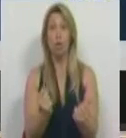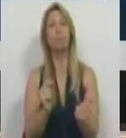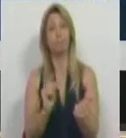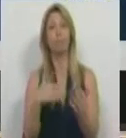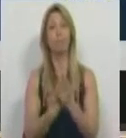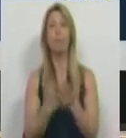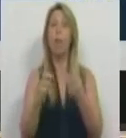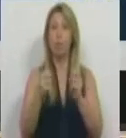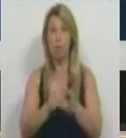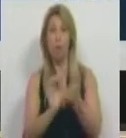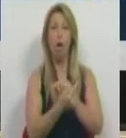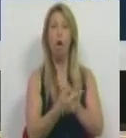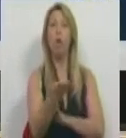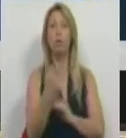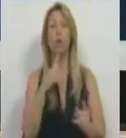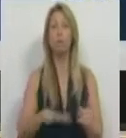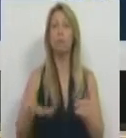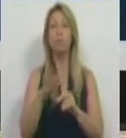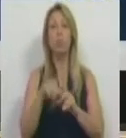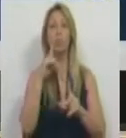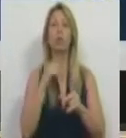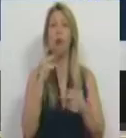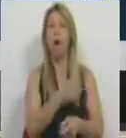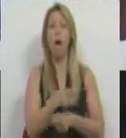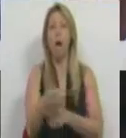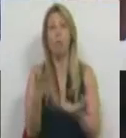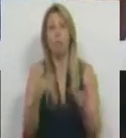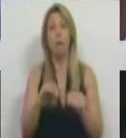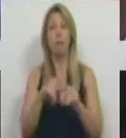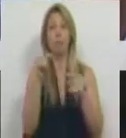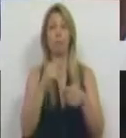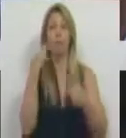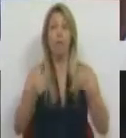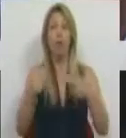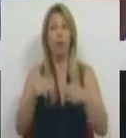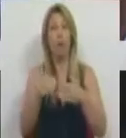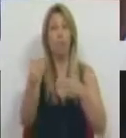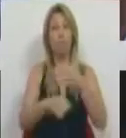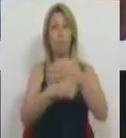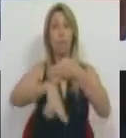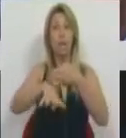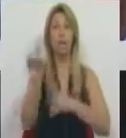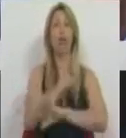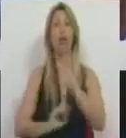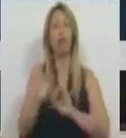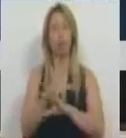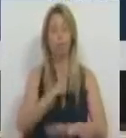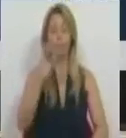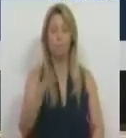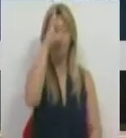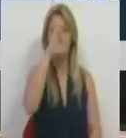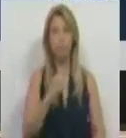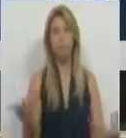securitização bélica e, por isso, perversa da fronteira mediterrânica da Europa. Sr. Primeiro-Ministro, finalmente,